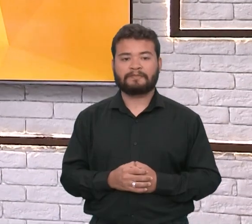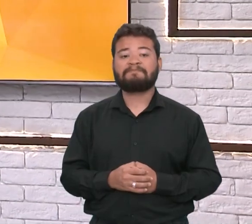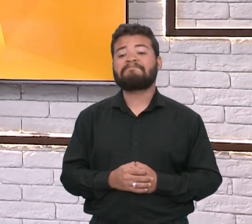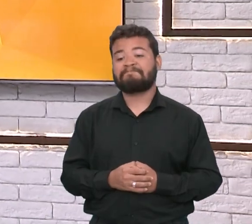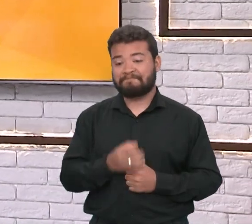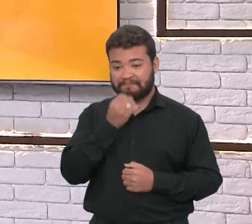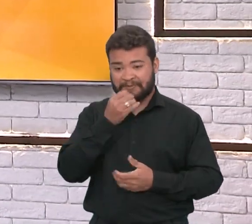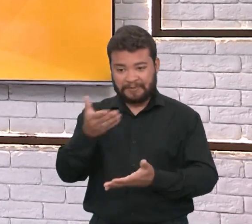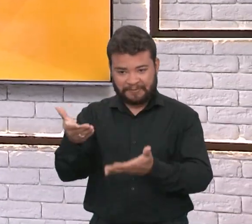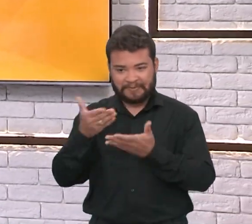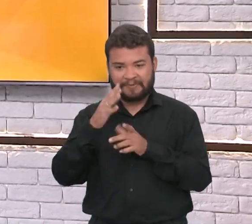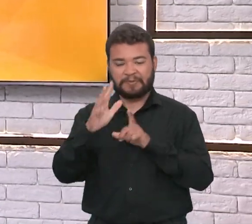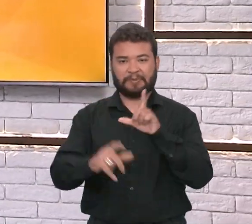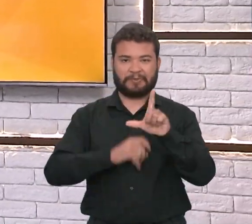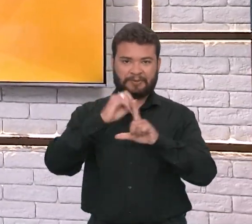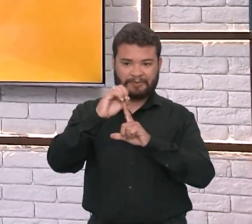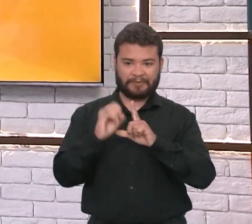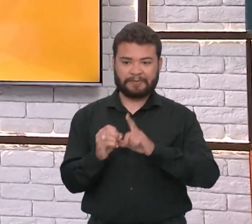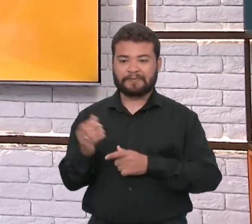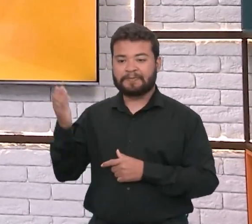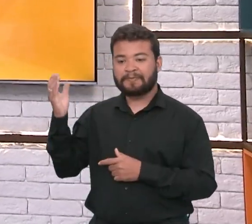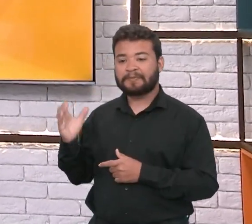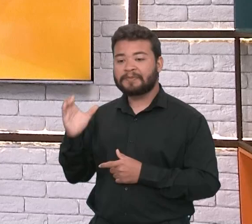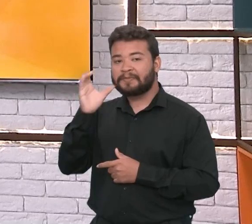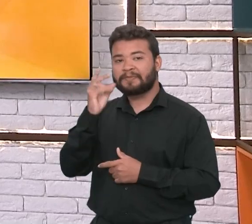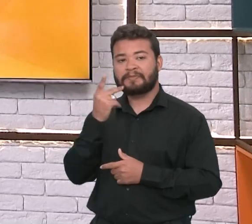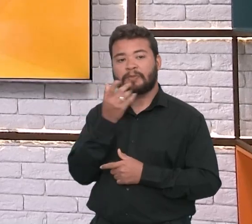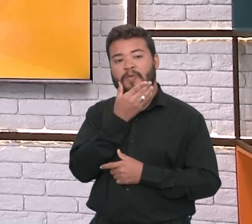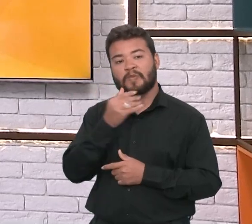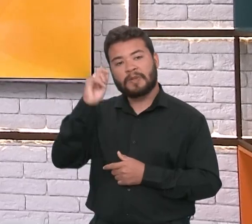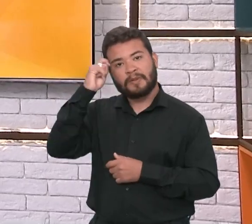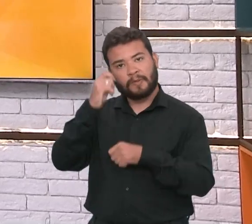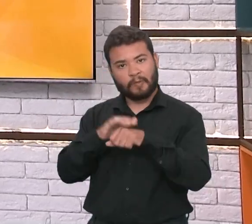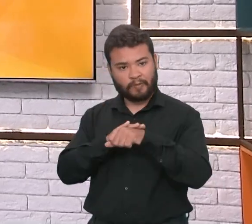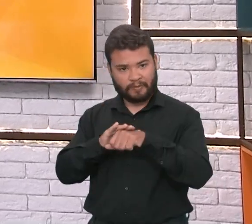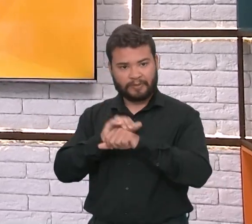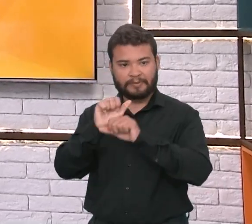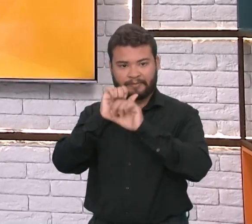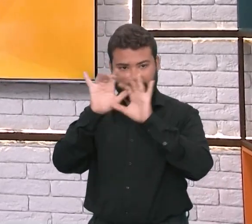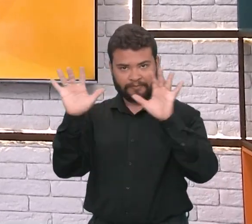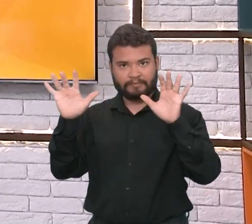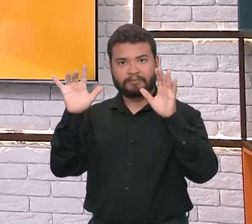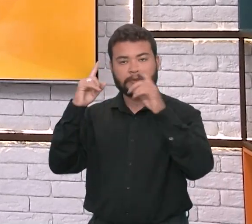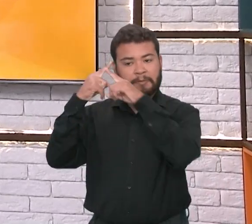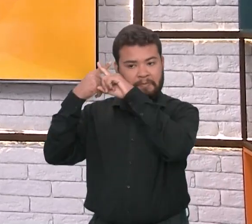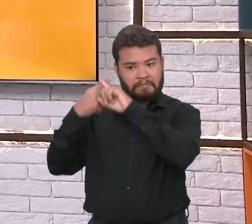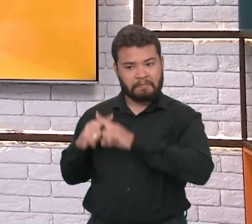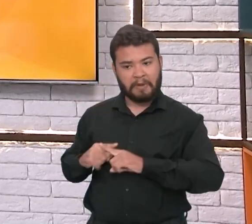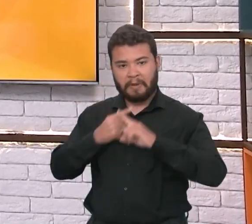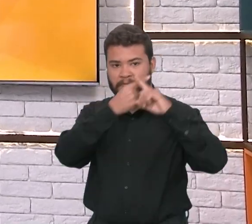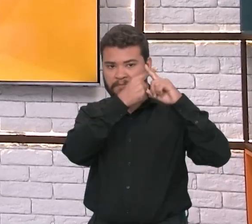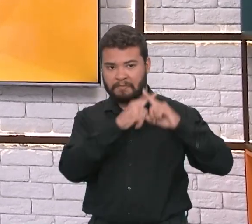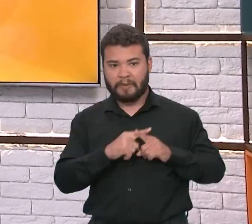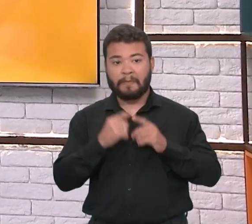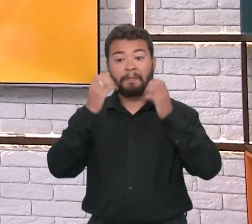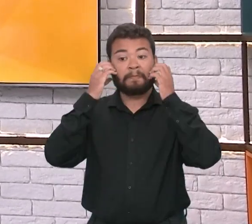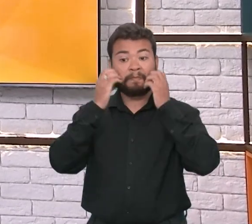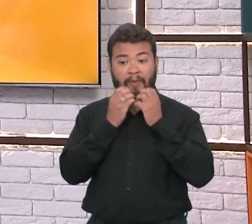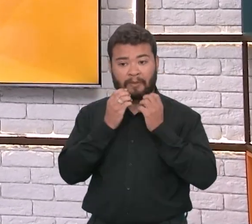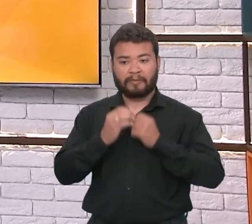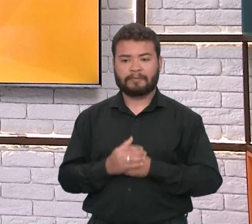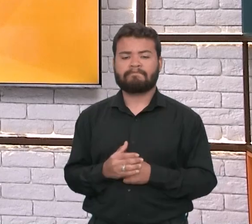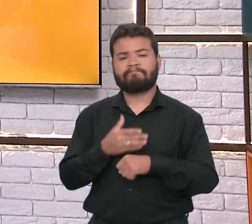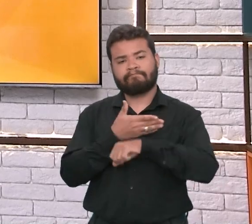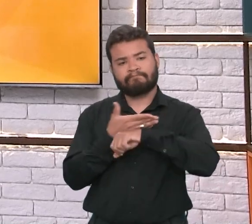Sejam bem-vindos ao Mundo UFG, eu sou Cássio Neves, um homem negro de pele clara, com cabelos trançados e eu uso barba. Eu sempre